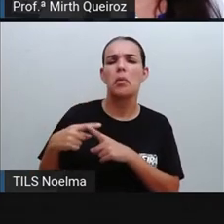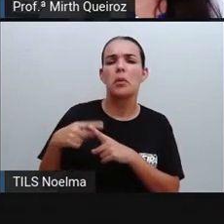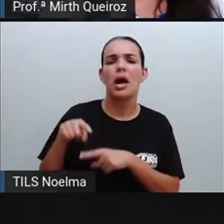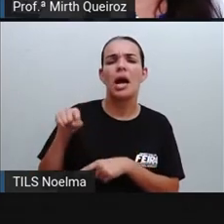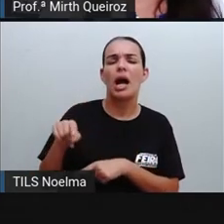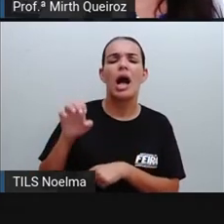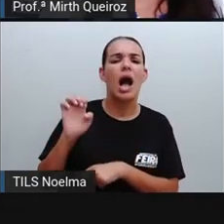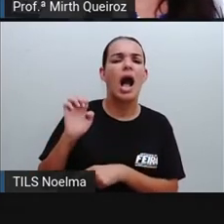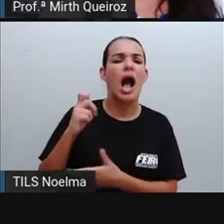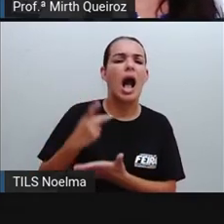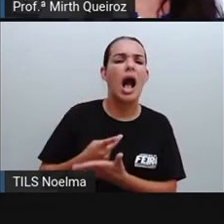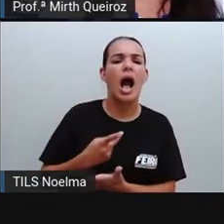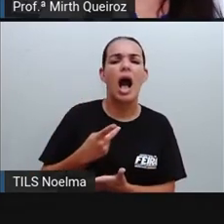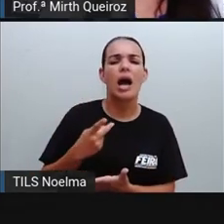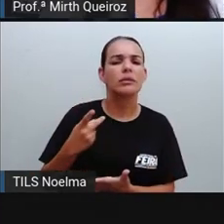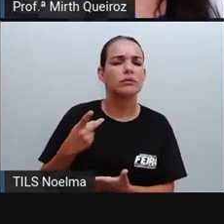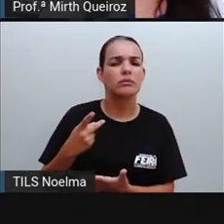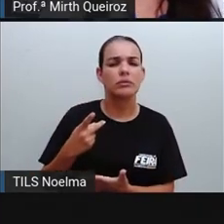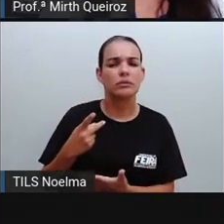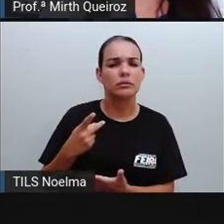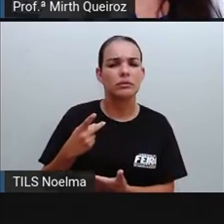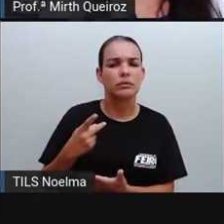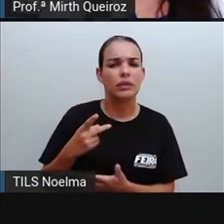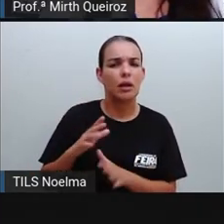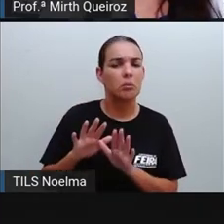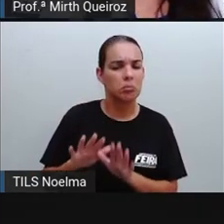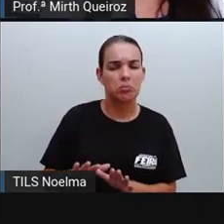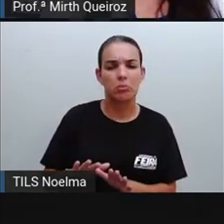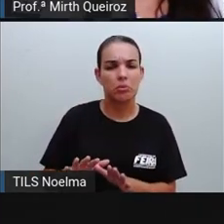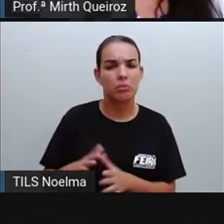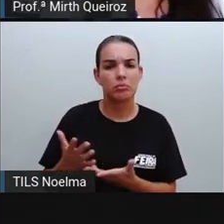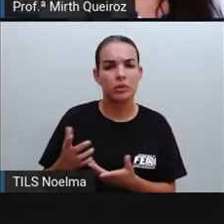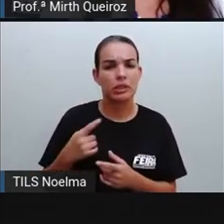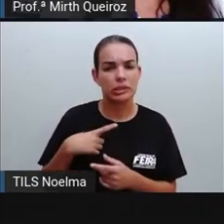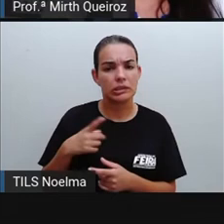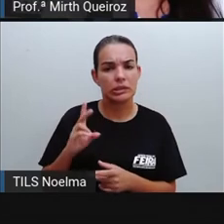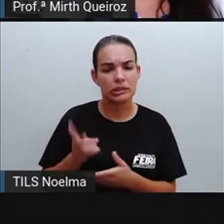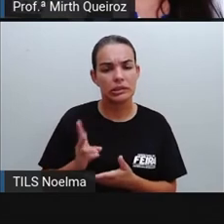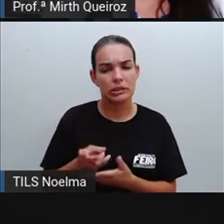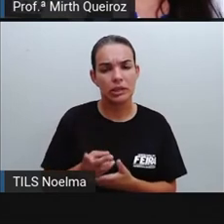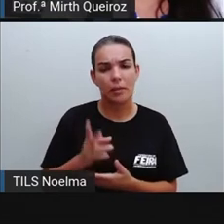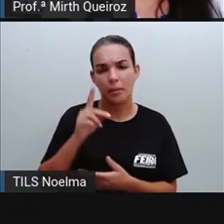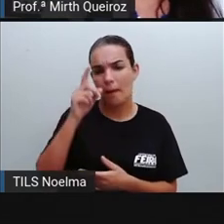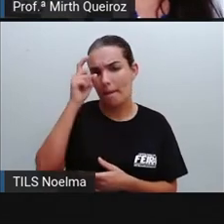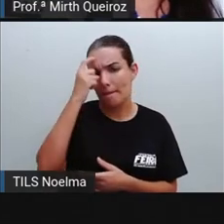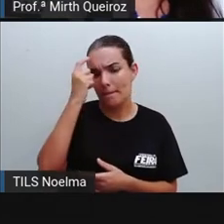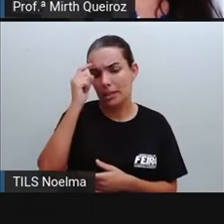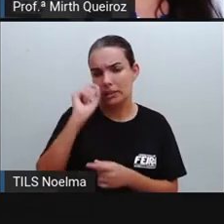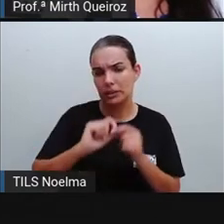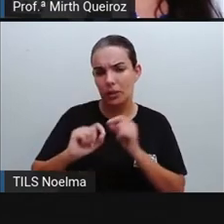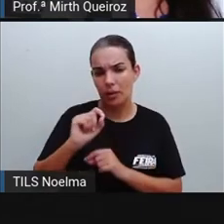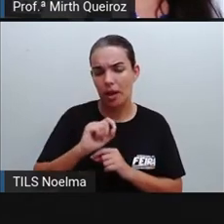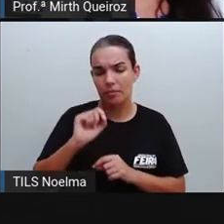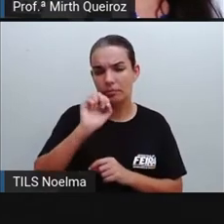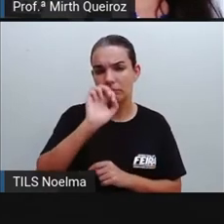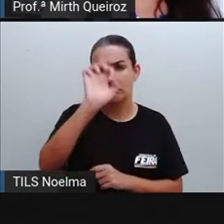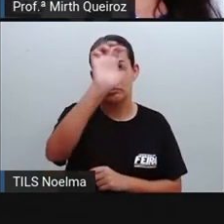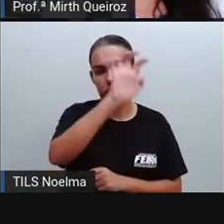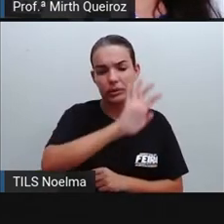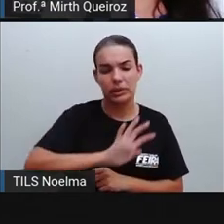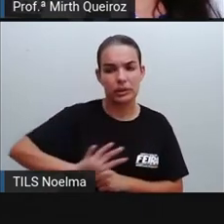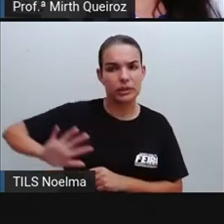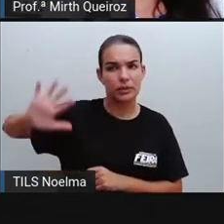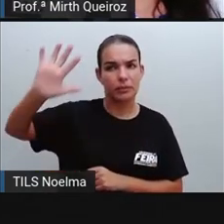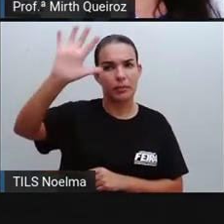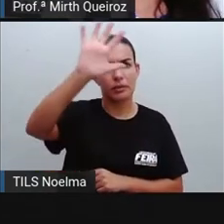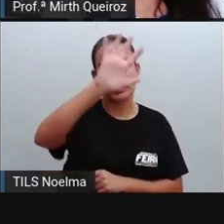esses elementos que fazem parte da paisagem humanizada, embora nós também tenhamos aí alguns elementos naturais, em sua maior parte